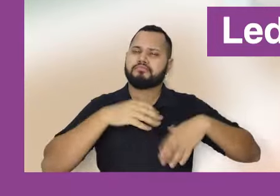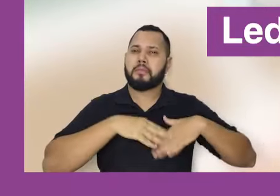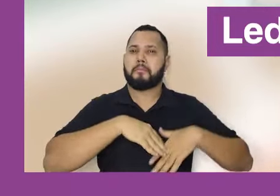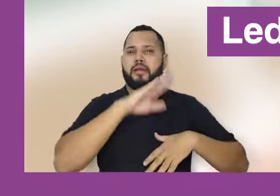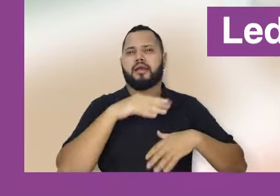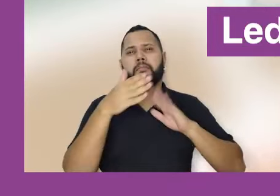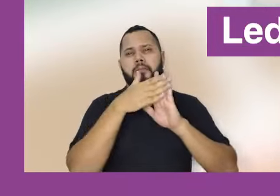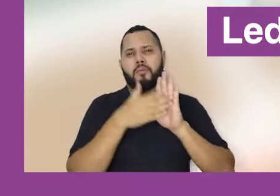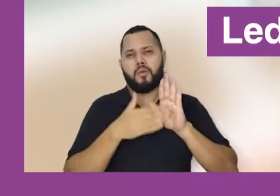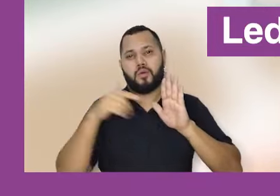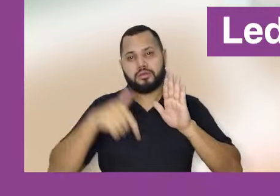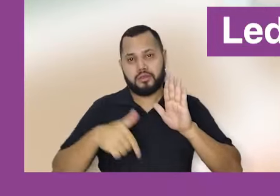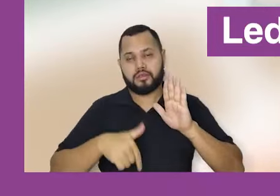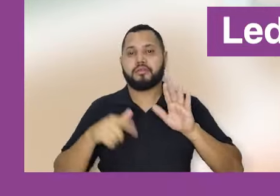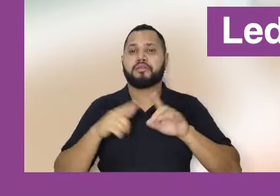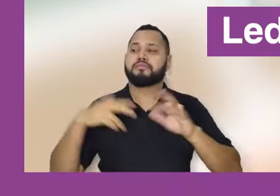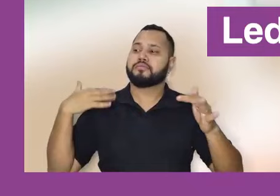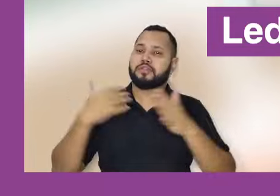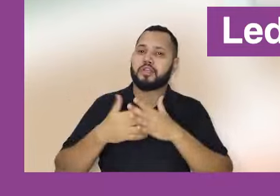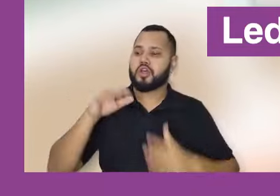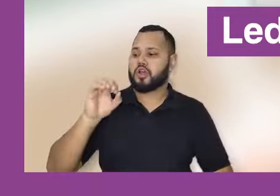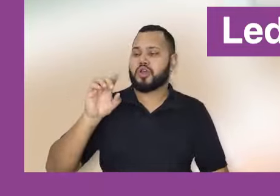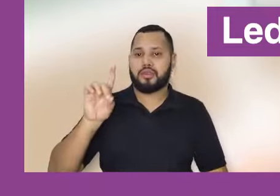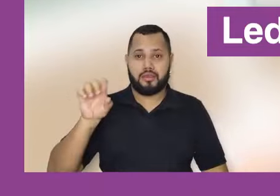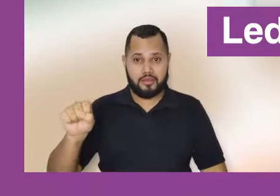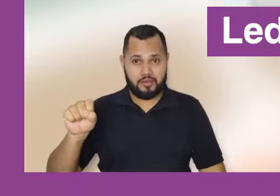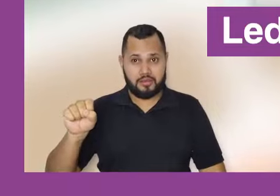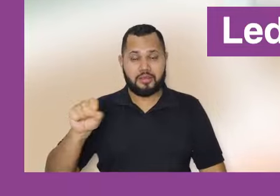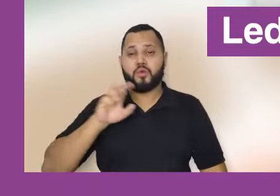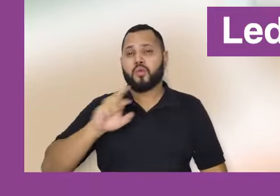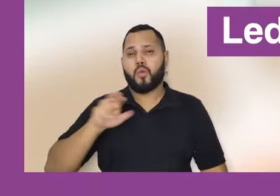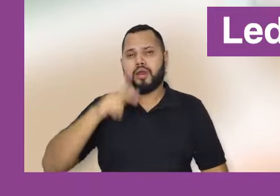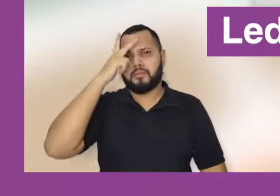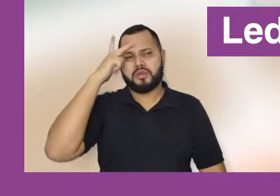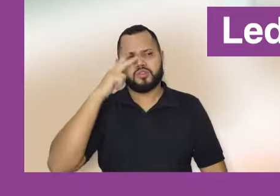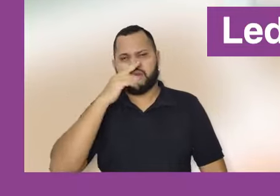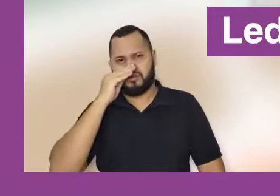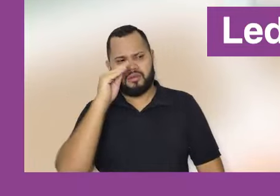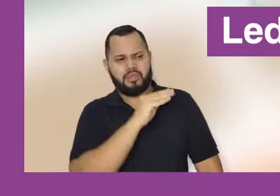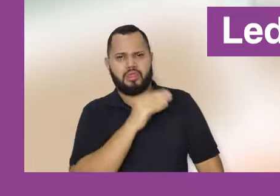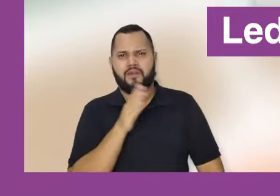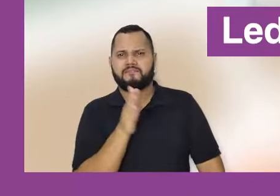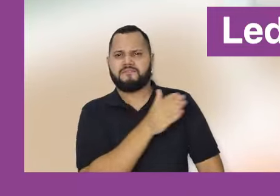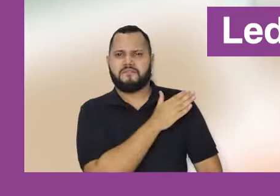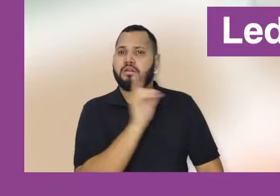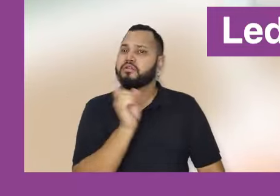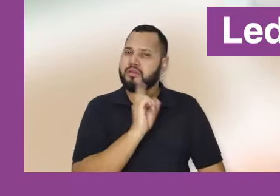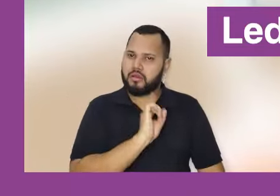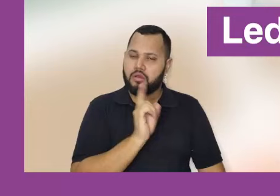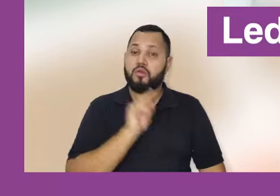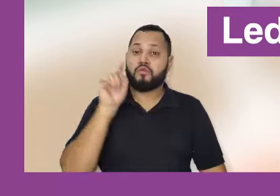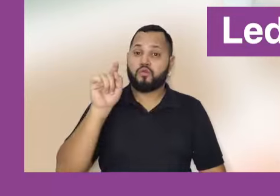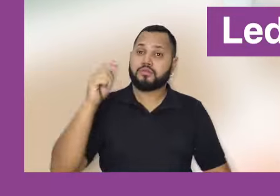desse evento e das últimas discussões dos OBS é justamente não deixar ninguém para trás Então você